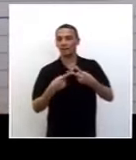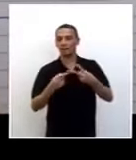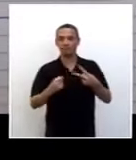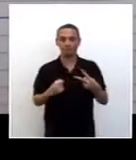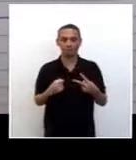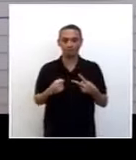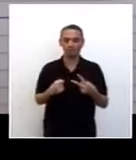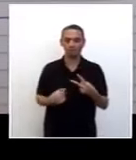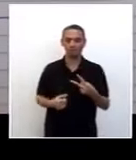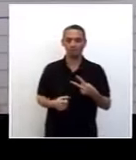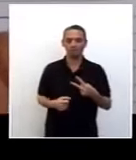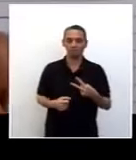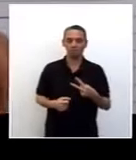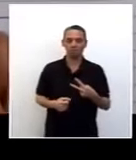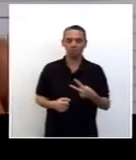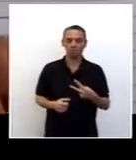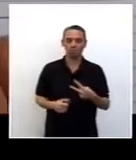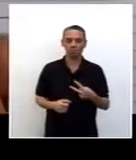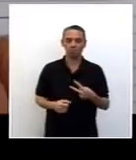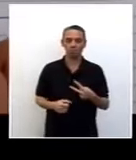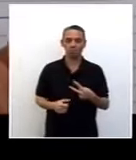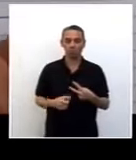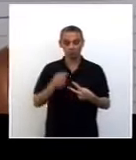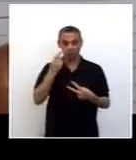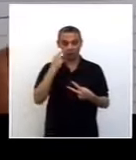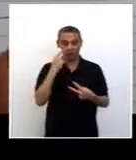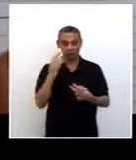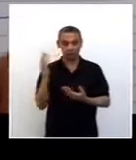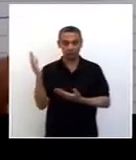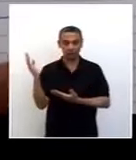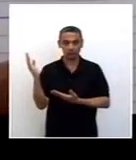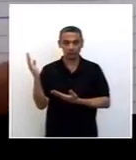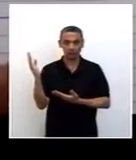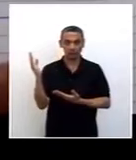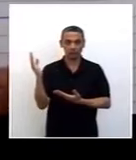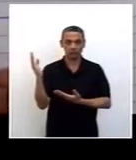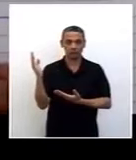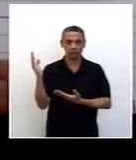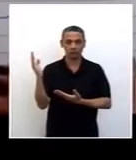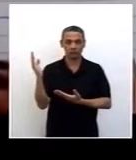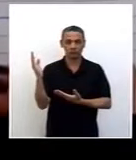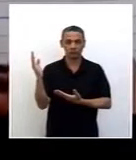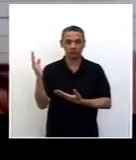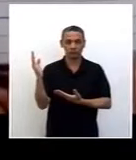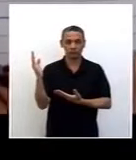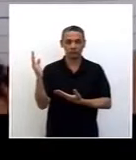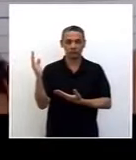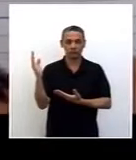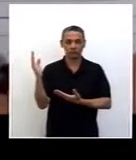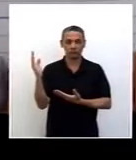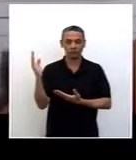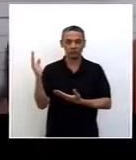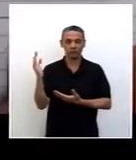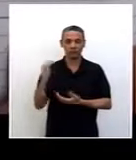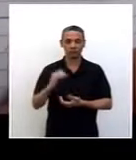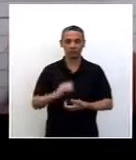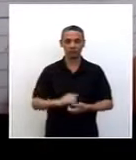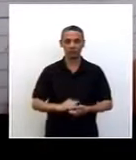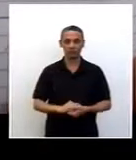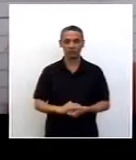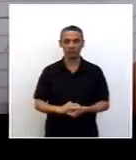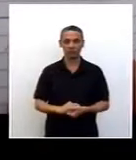ou Simple Present do louisa no a n